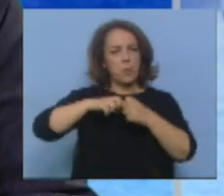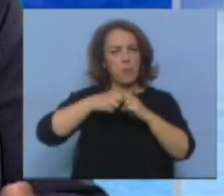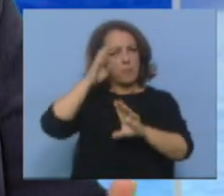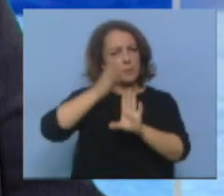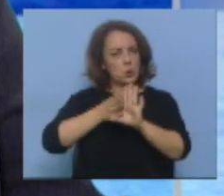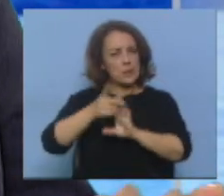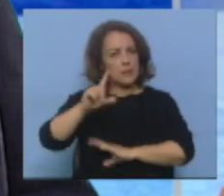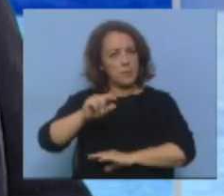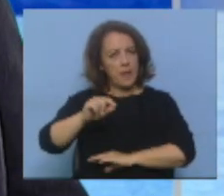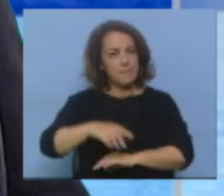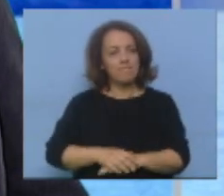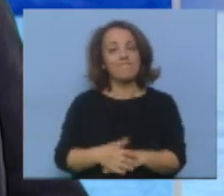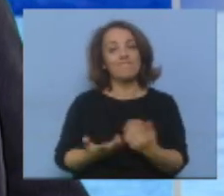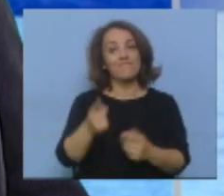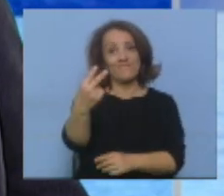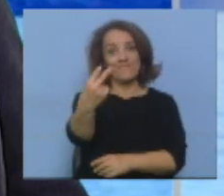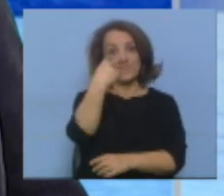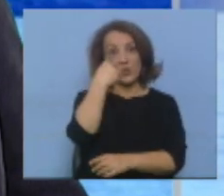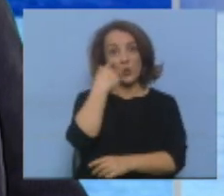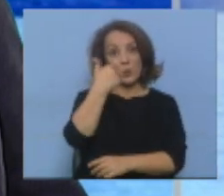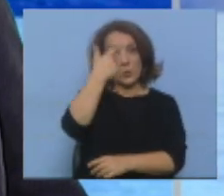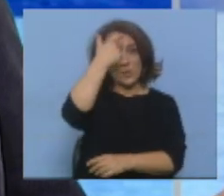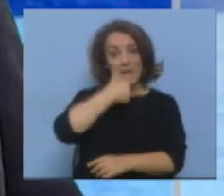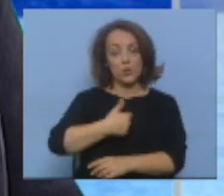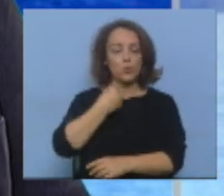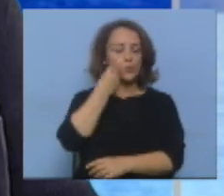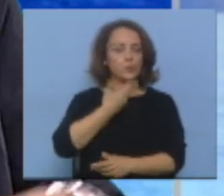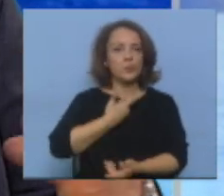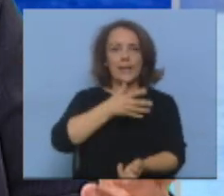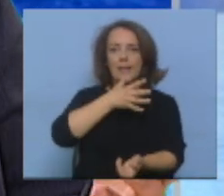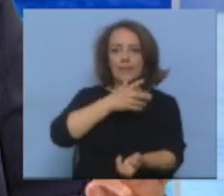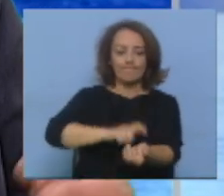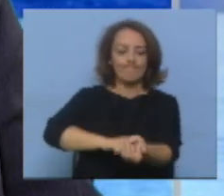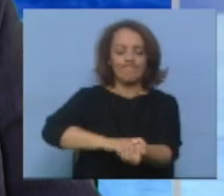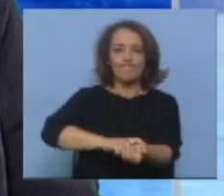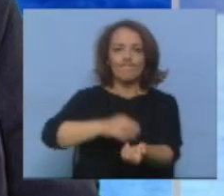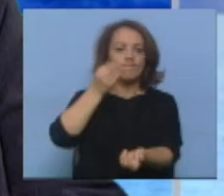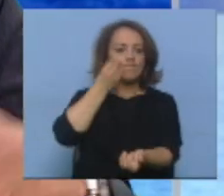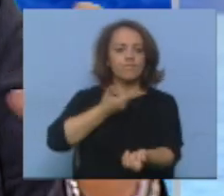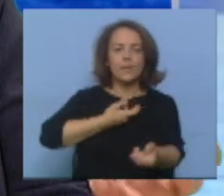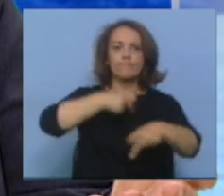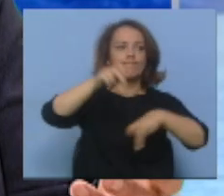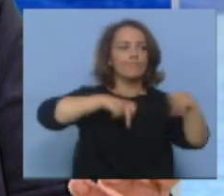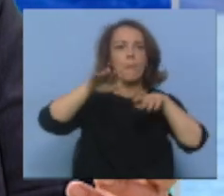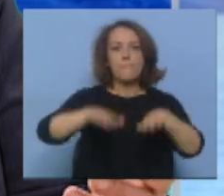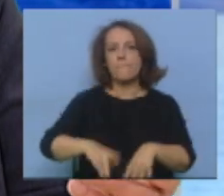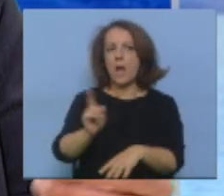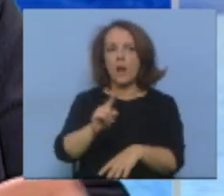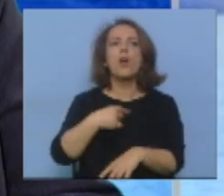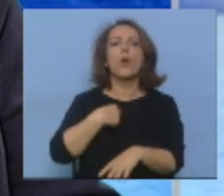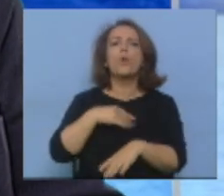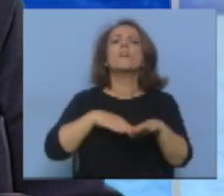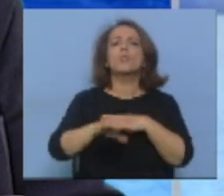O Paulo me conhece, sabe que eu sou hiperativo por natureza e, portanto, o que é que eu ando a fazer? Olha, ando a fazer trabalhos de construção